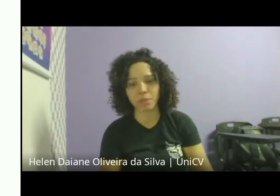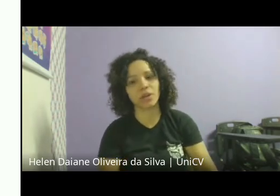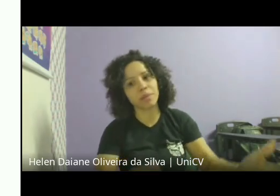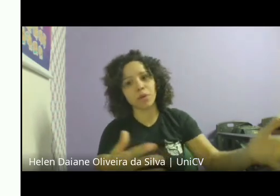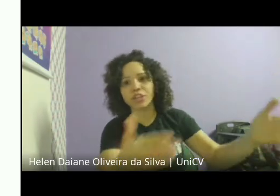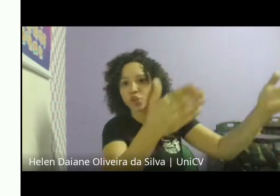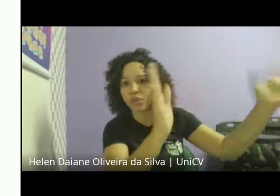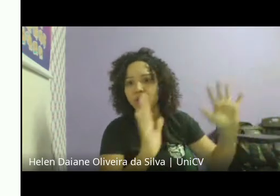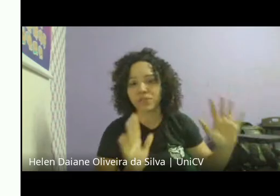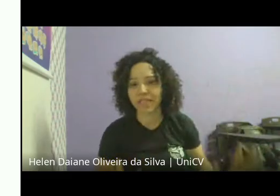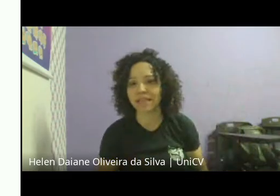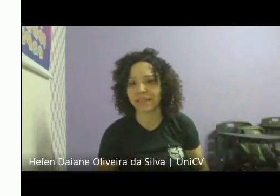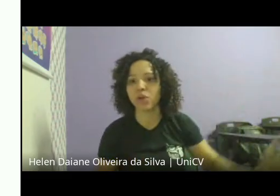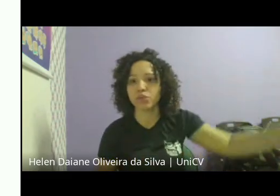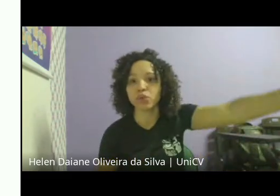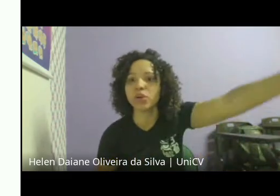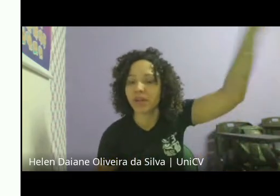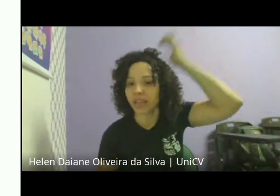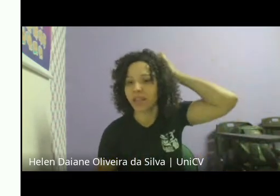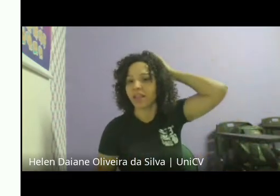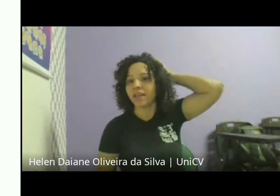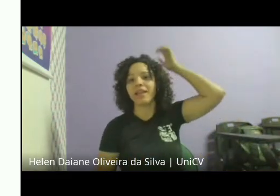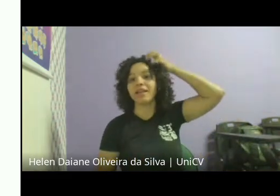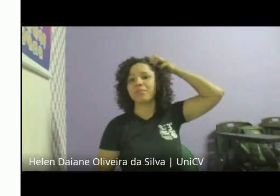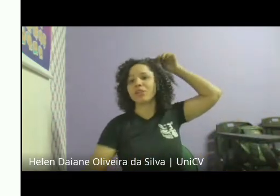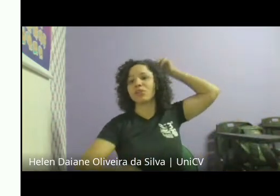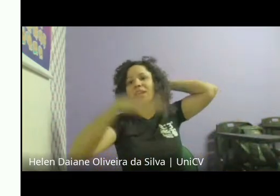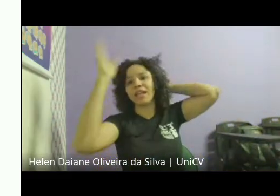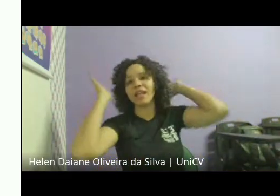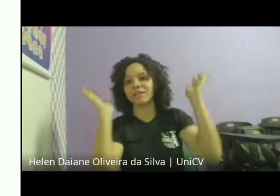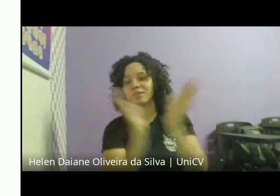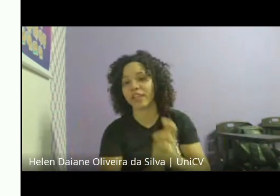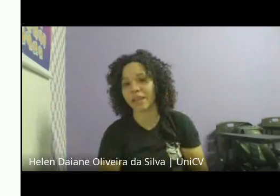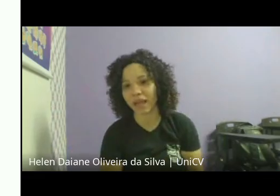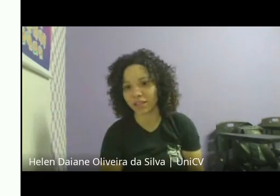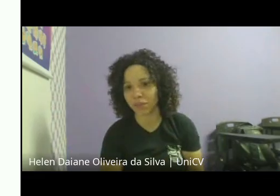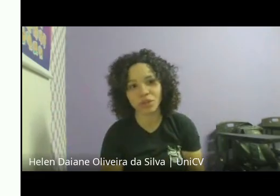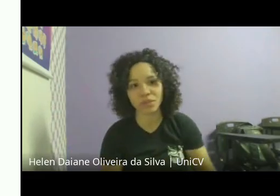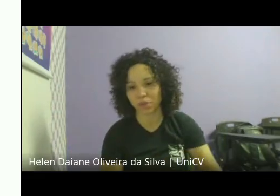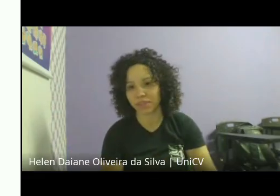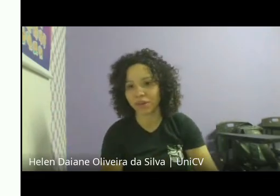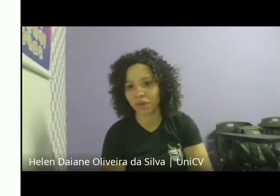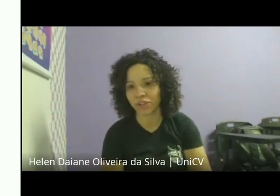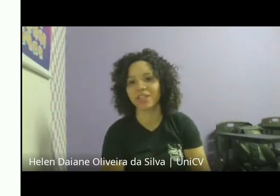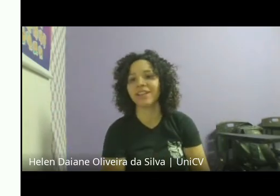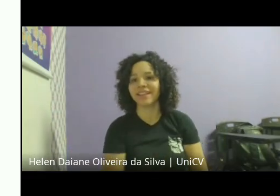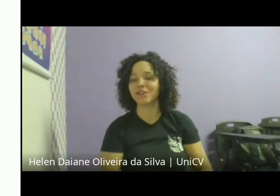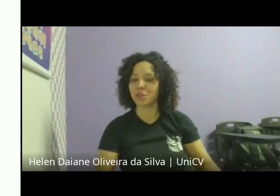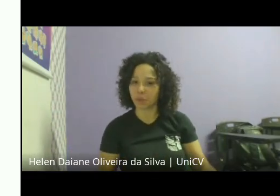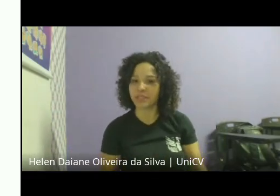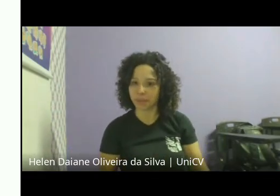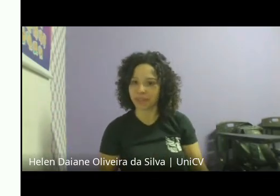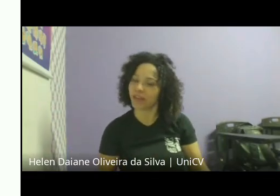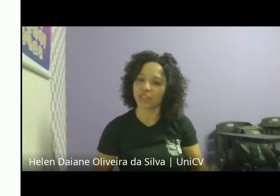entender. Daqui a pouco a gente ouve ali um desastre, né? Um surdo, né? Passou ali, foi queimado. Meu Deus do céu, misericórdia, né?